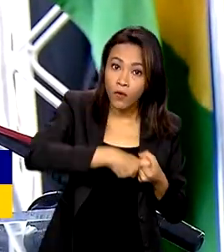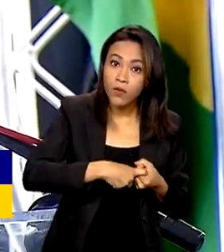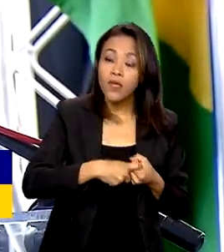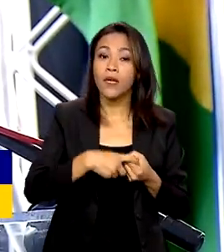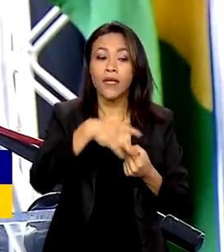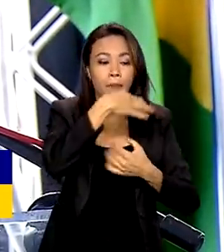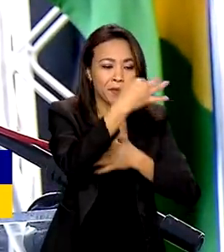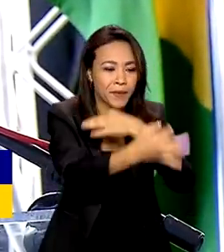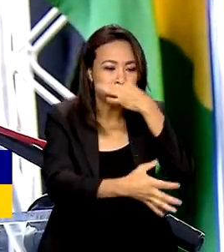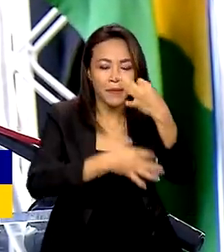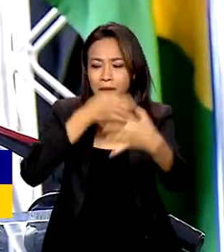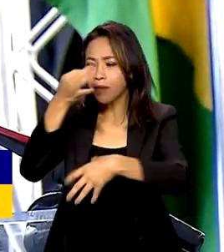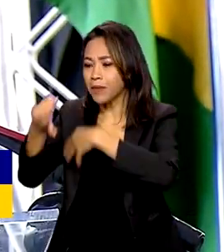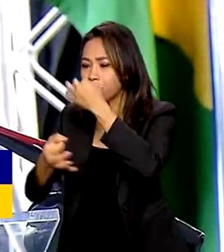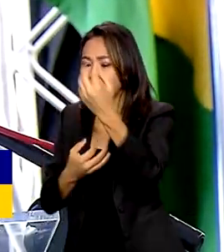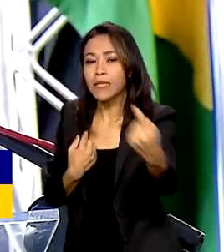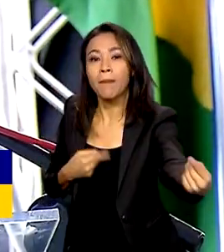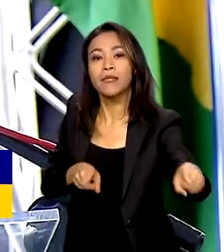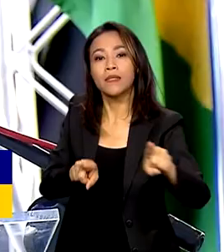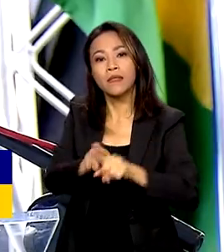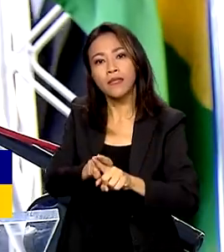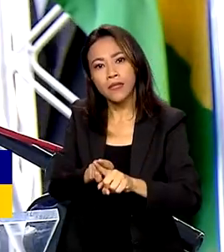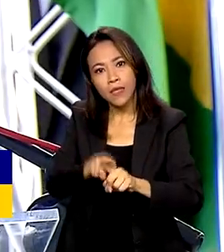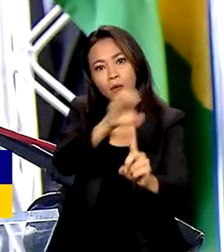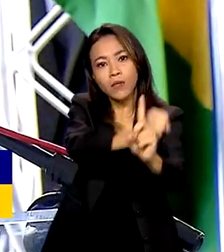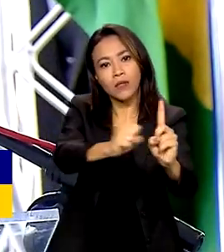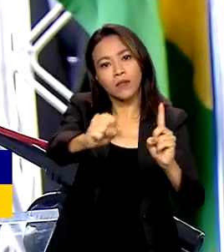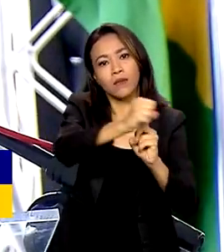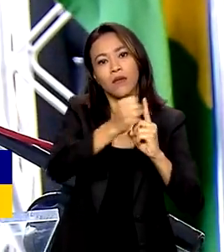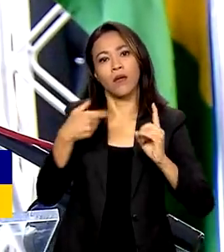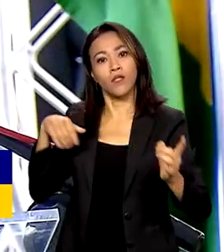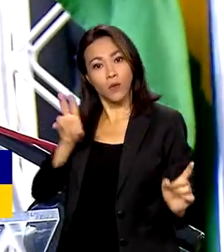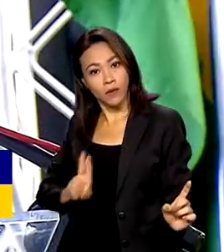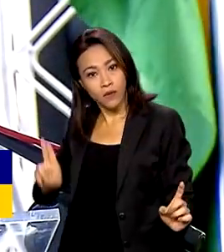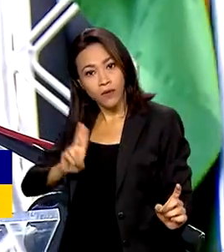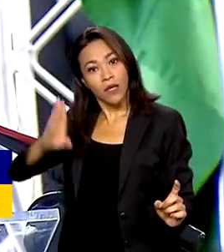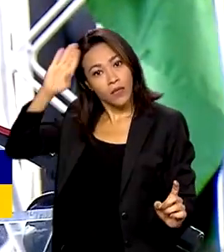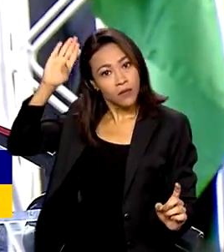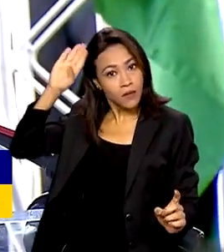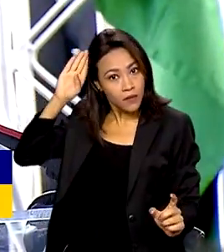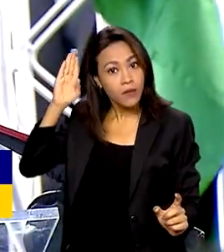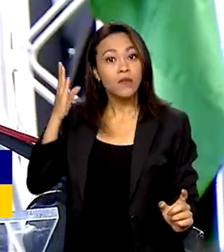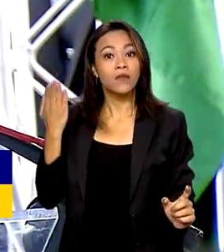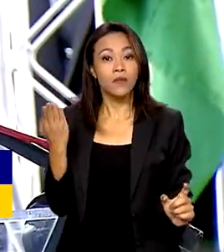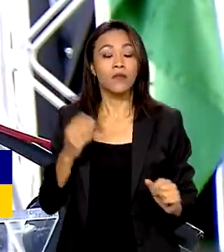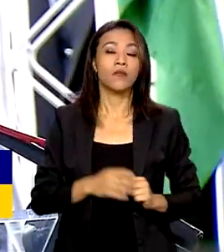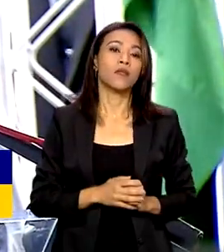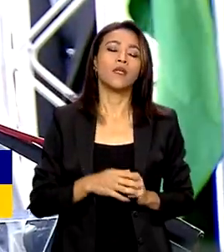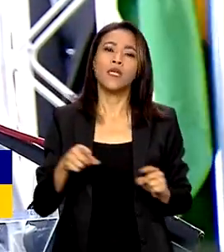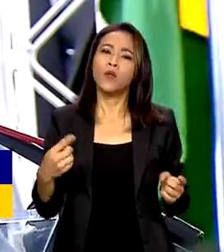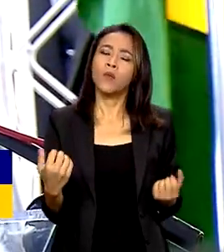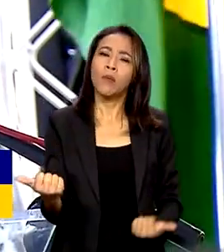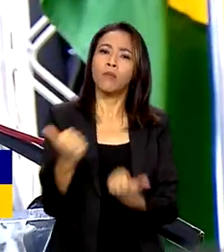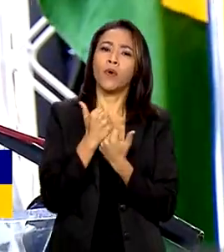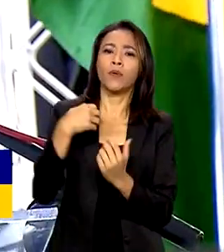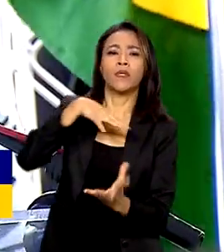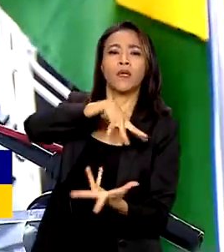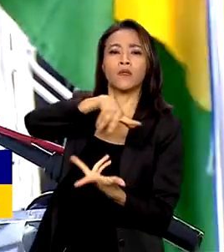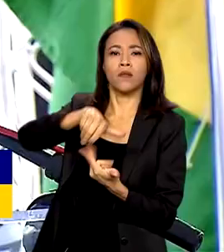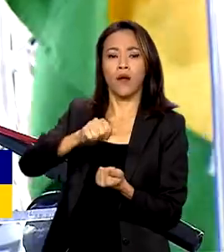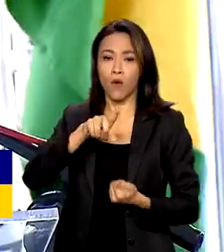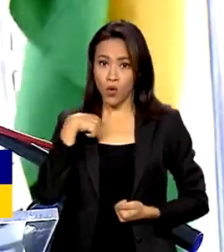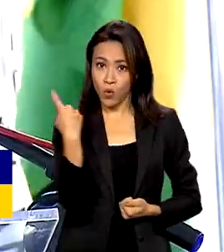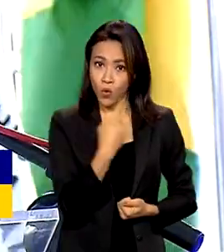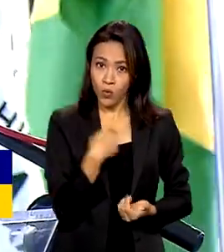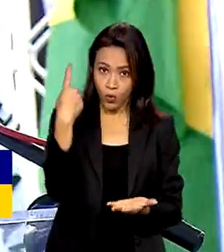a sociedade civil com academia com a cooperação internacional e eu diria que a nossa missão de